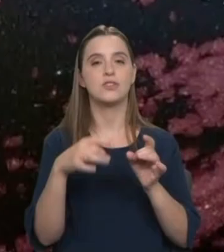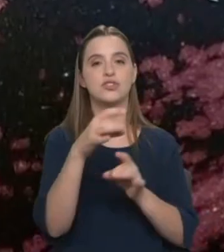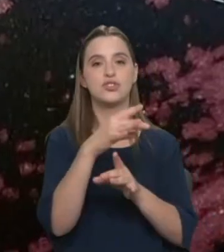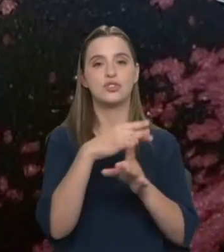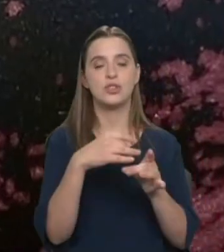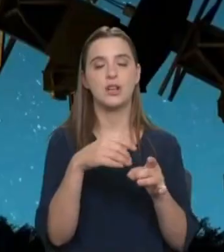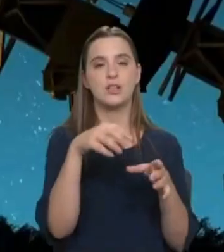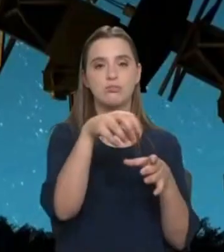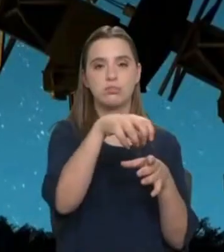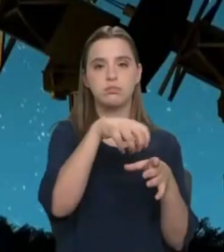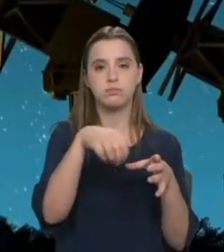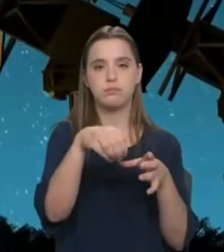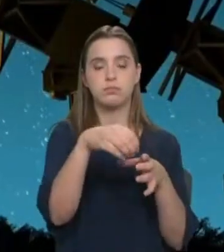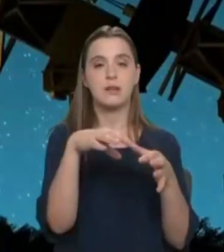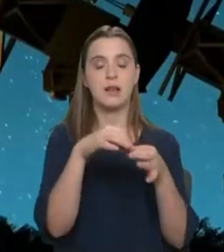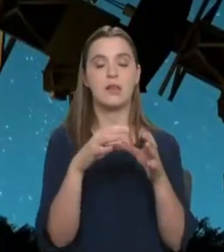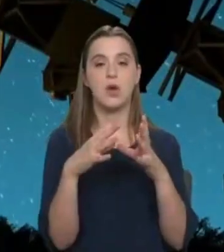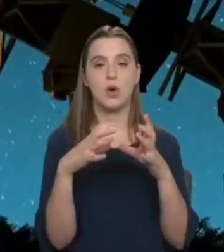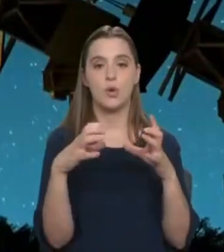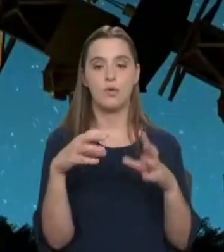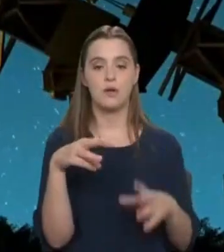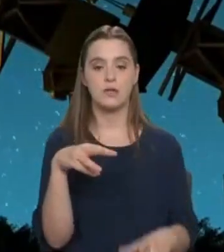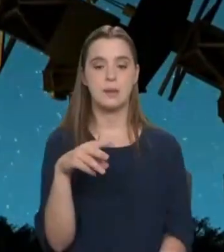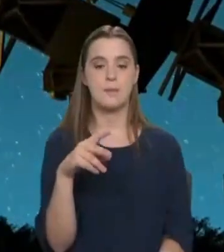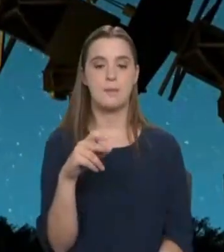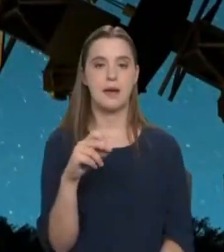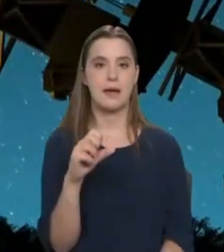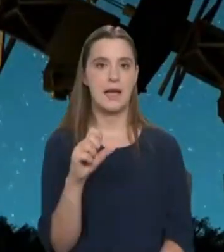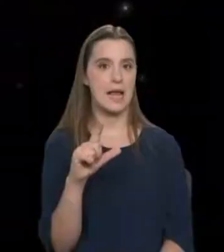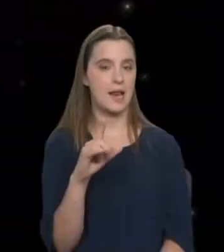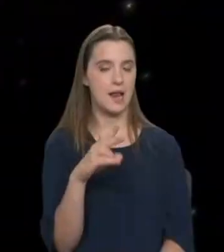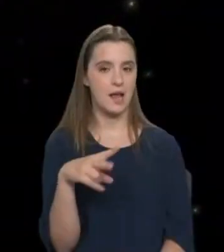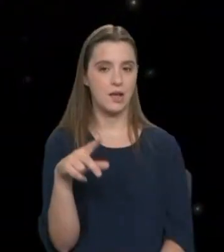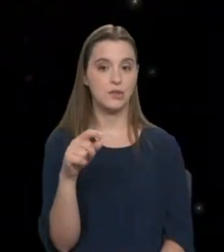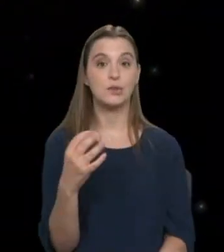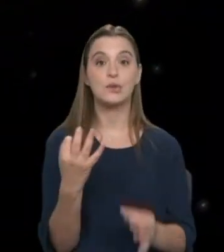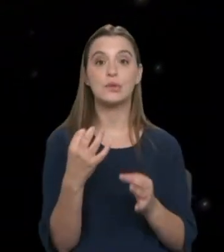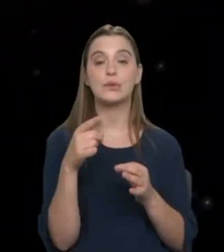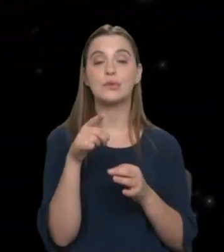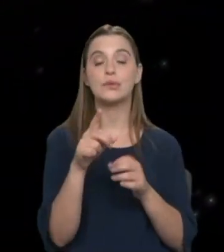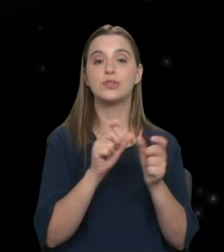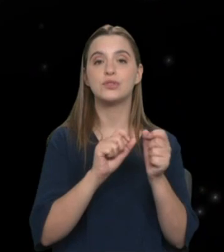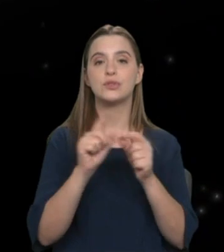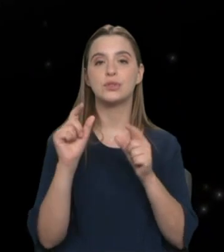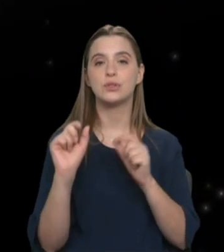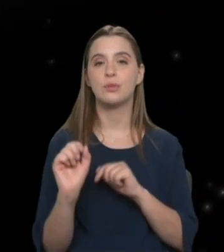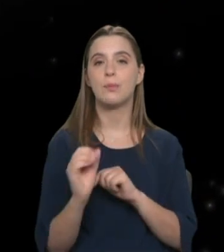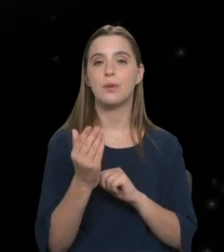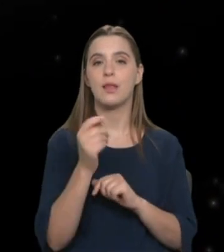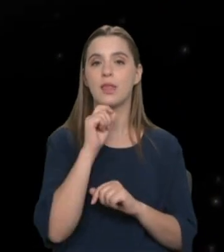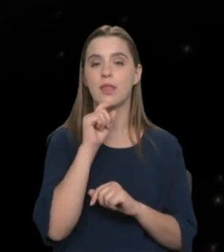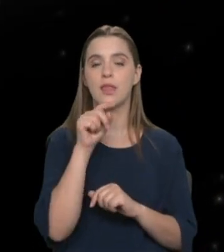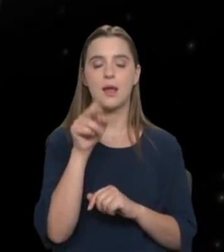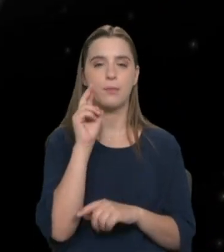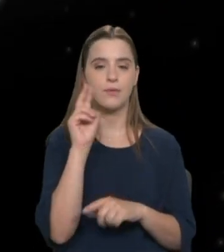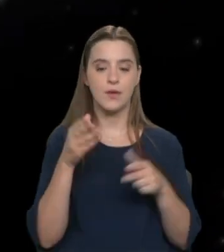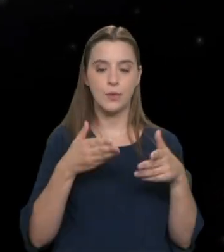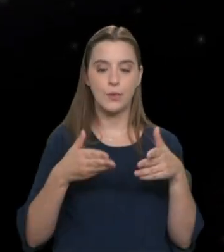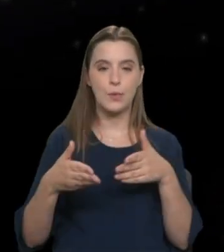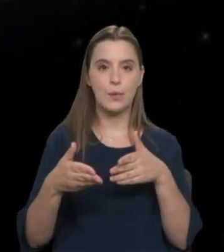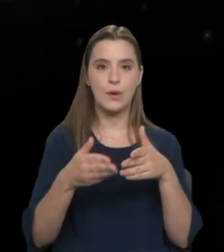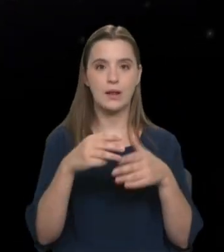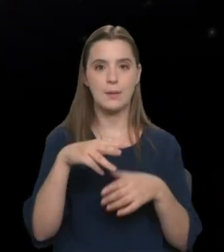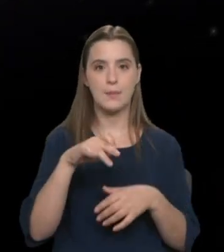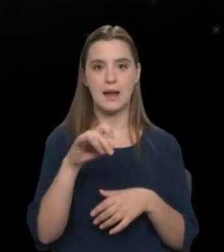das nuvens de Magalhães. E, portanto, tornaram-se nas primeiras estrelas que nós conseguimos identificar na corrente de Magalhães,